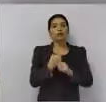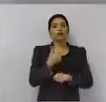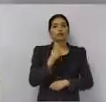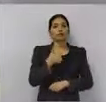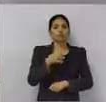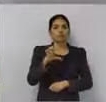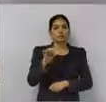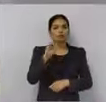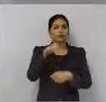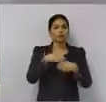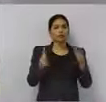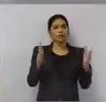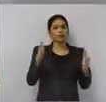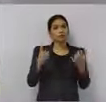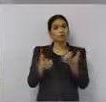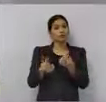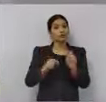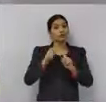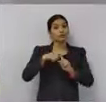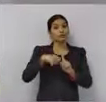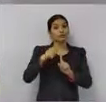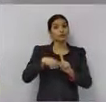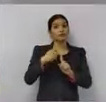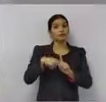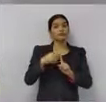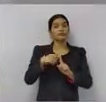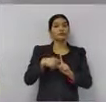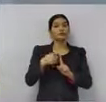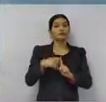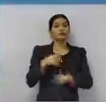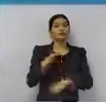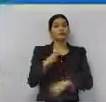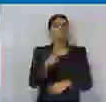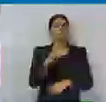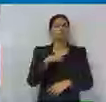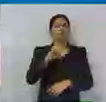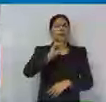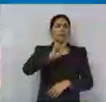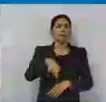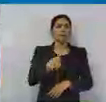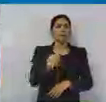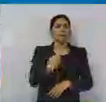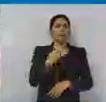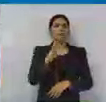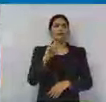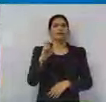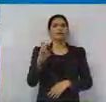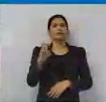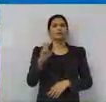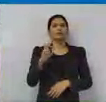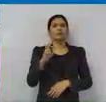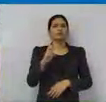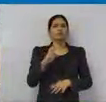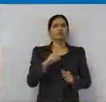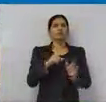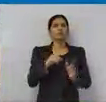dentro de um período de 6 meses, relataram cerca de 1.025 ocorrências de interrupção.